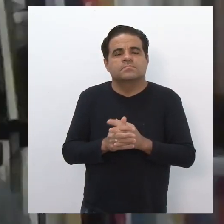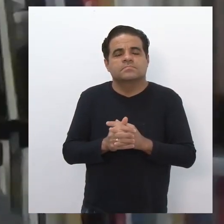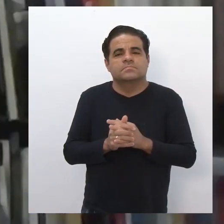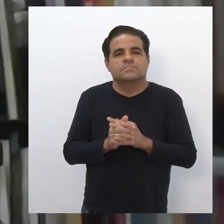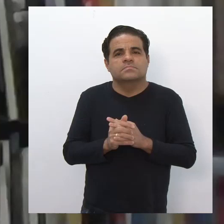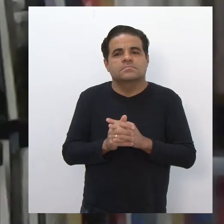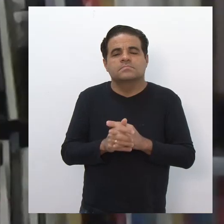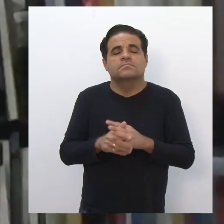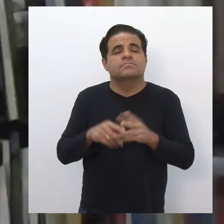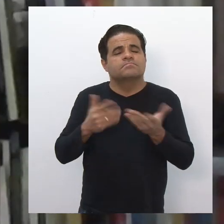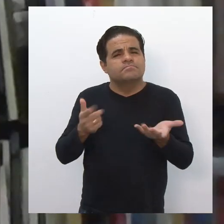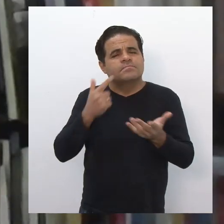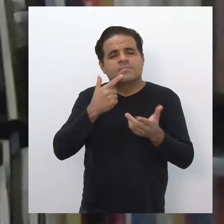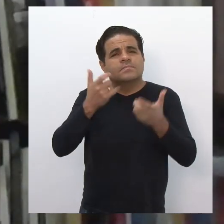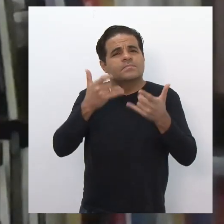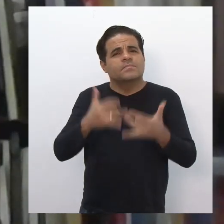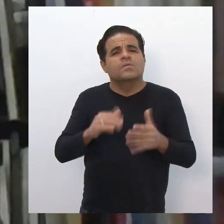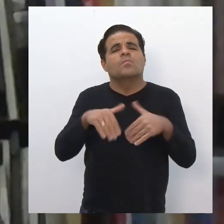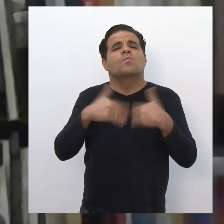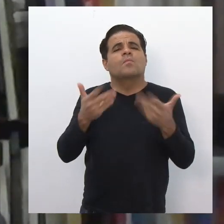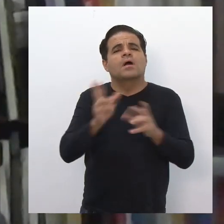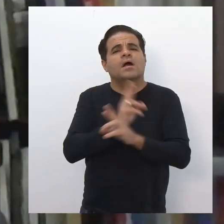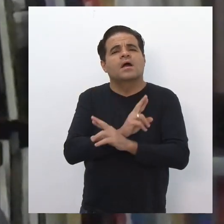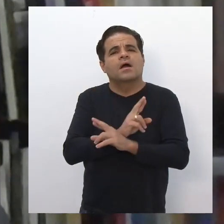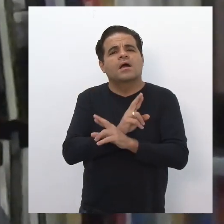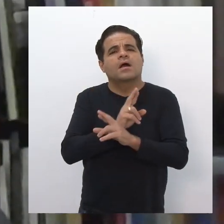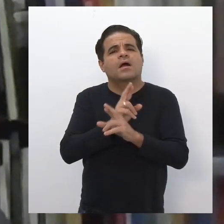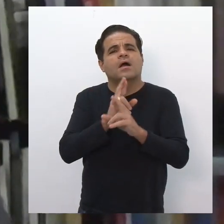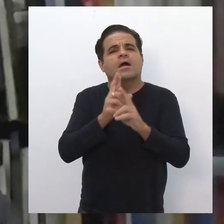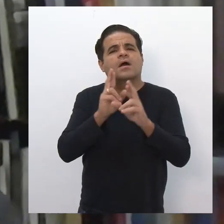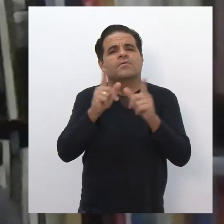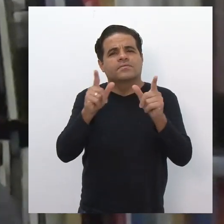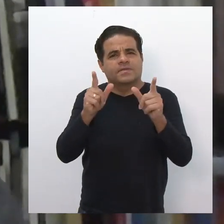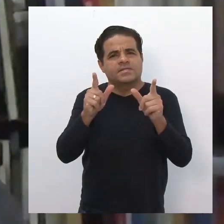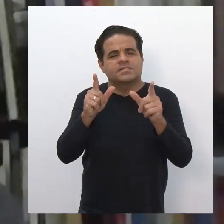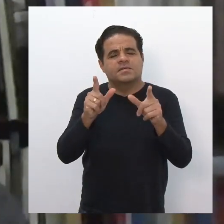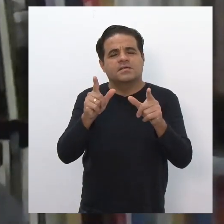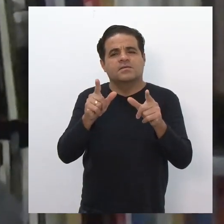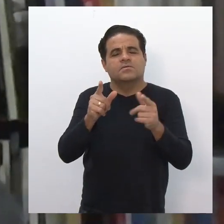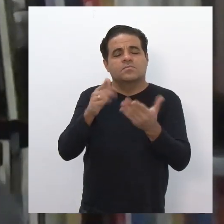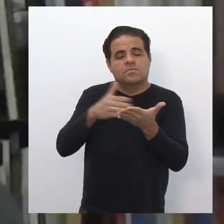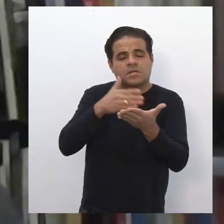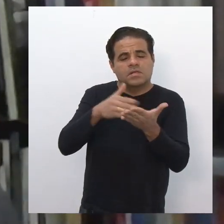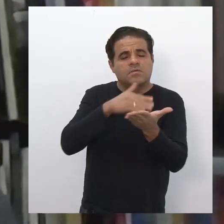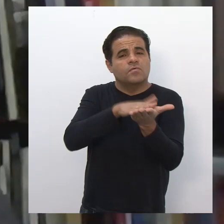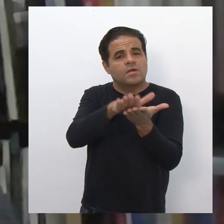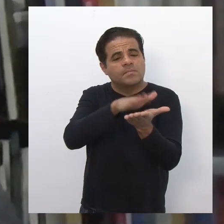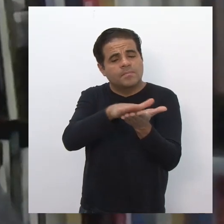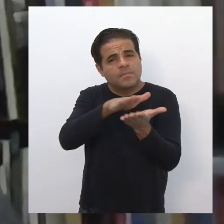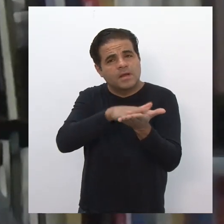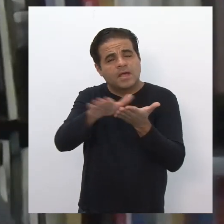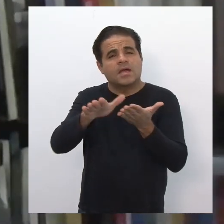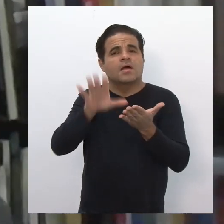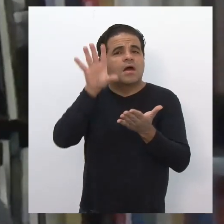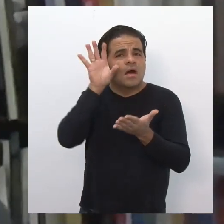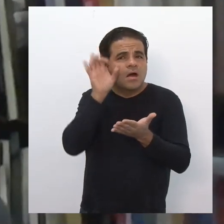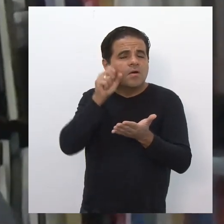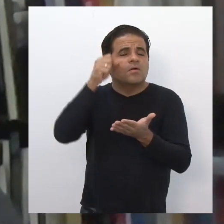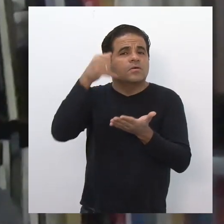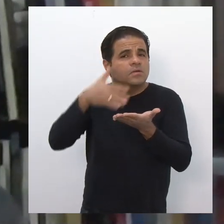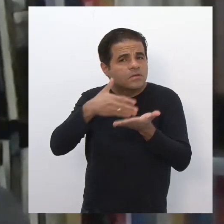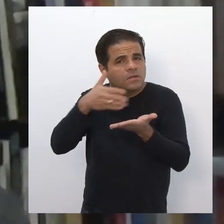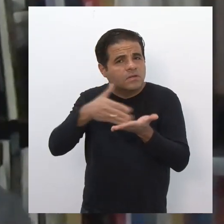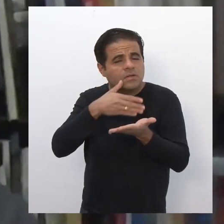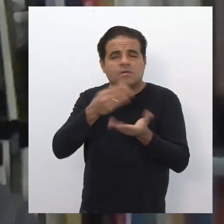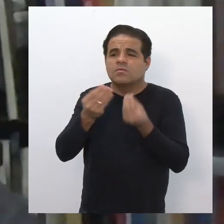Pierre, fala para a gente um pouco qual a diferença entre o livro impresso e o audiolivro, tá? E como é feita